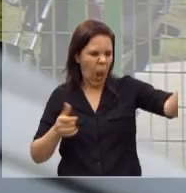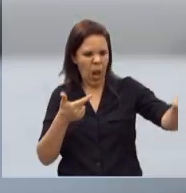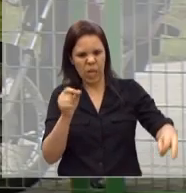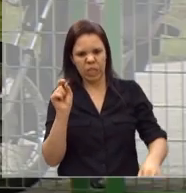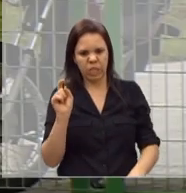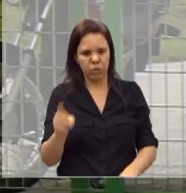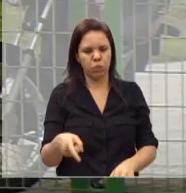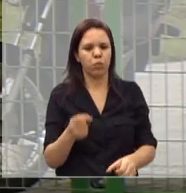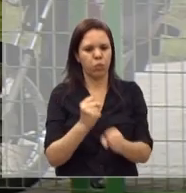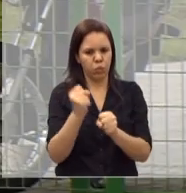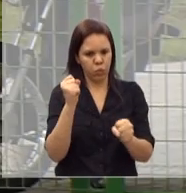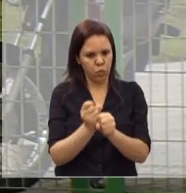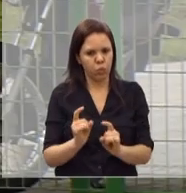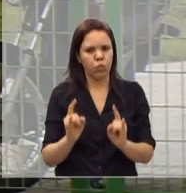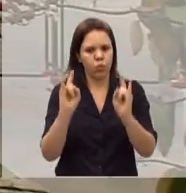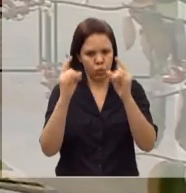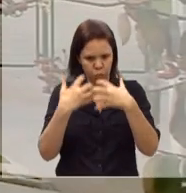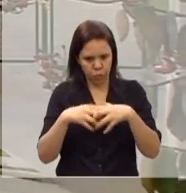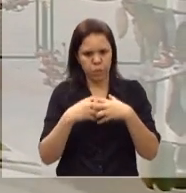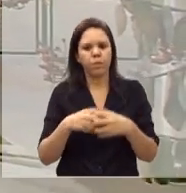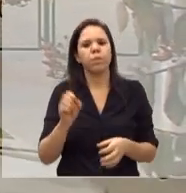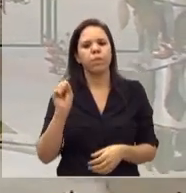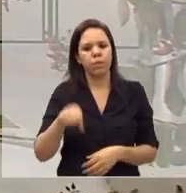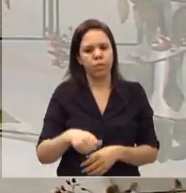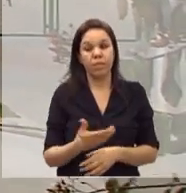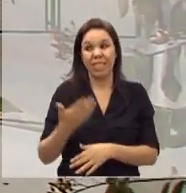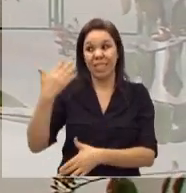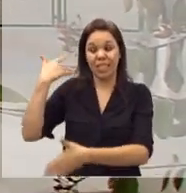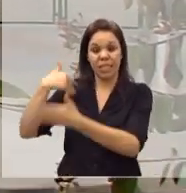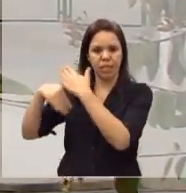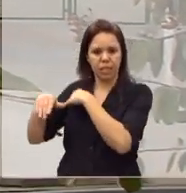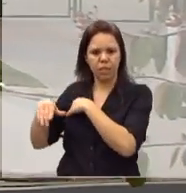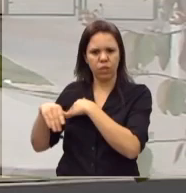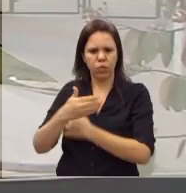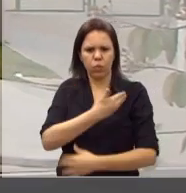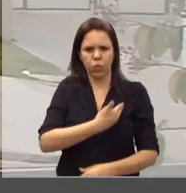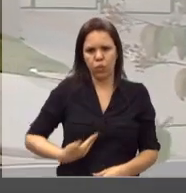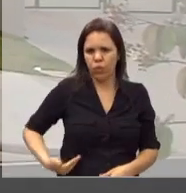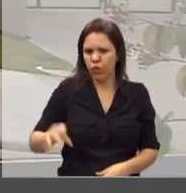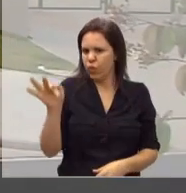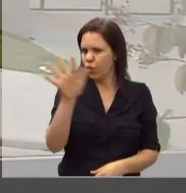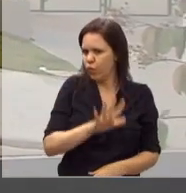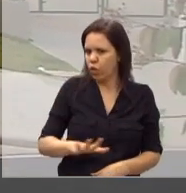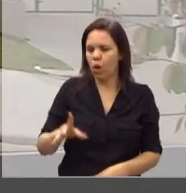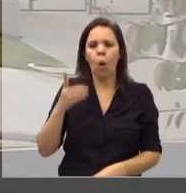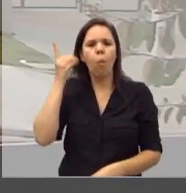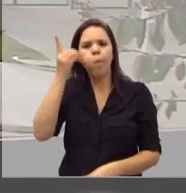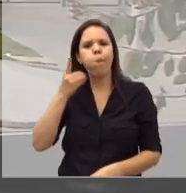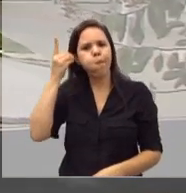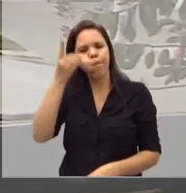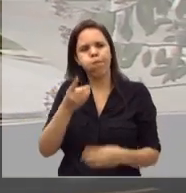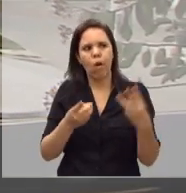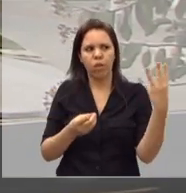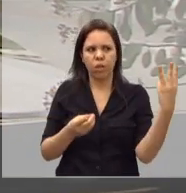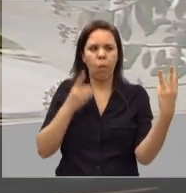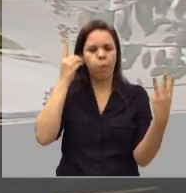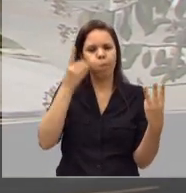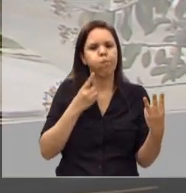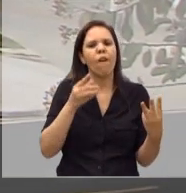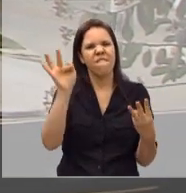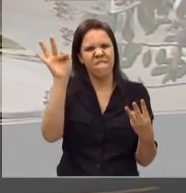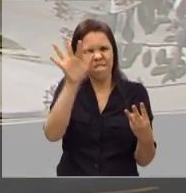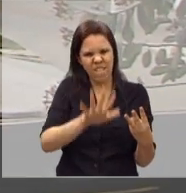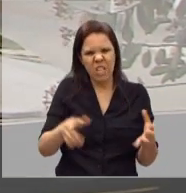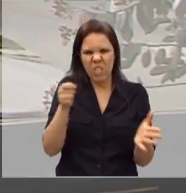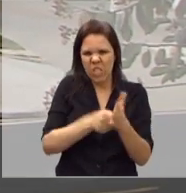metros, todo instalado, já está em funcionamento. E na época, o governo federal e os deputados, que tem 2 ou 3 deputados